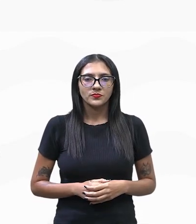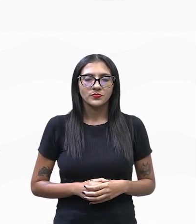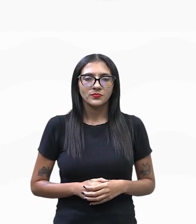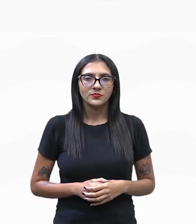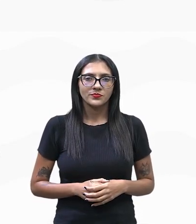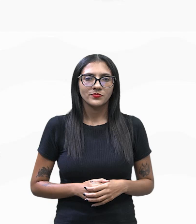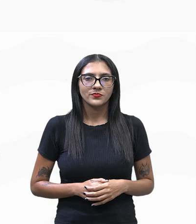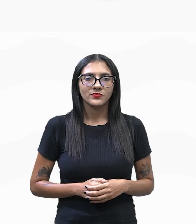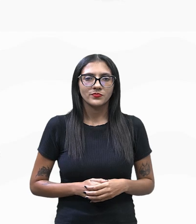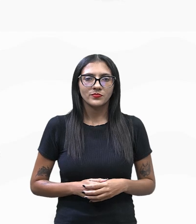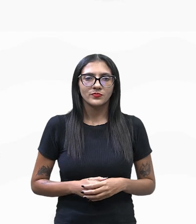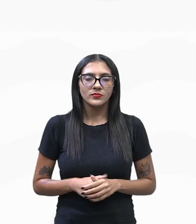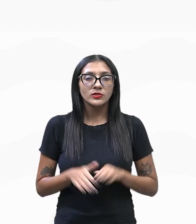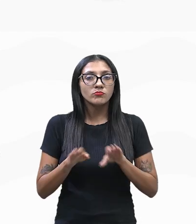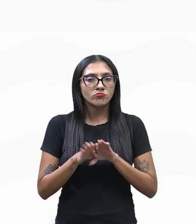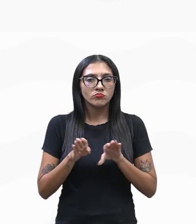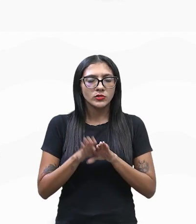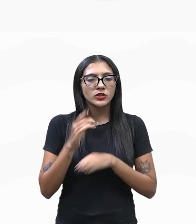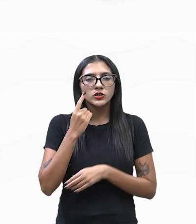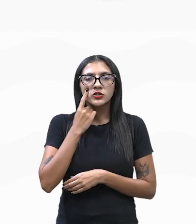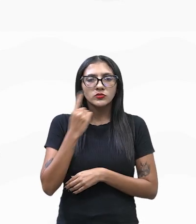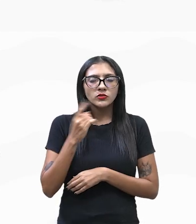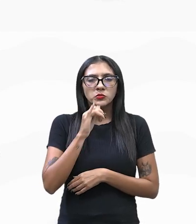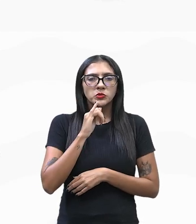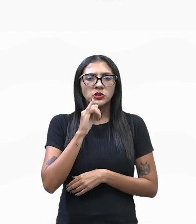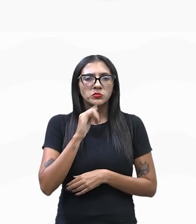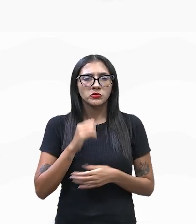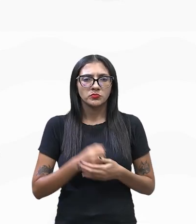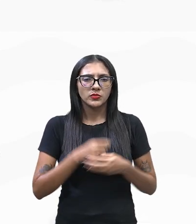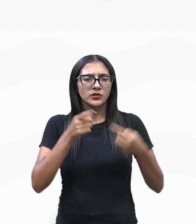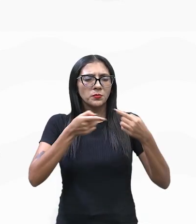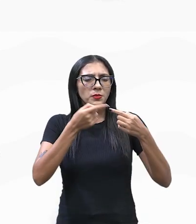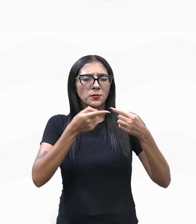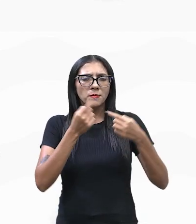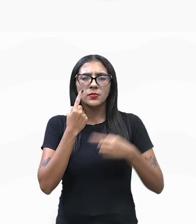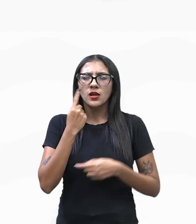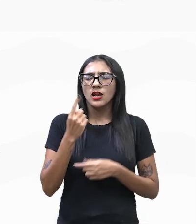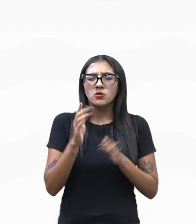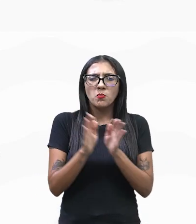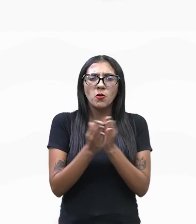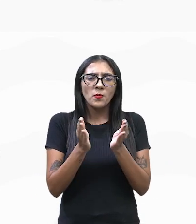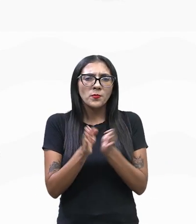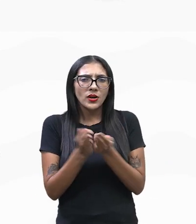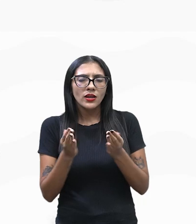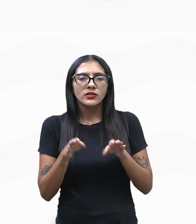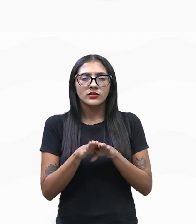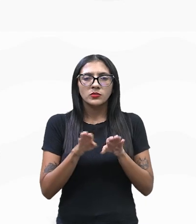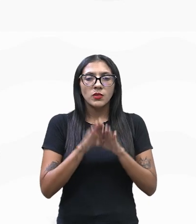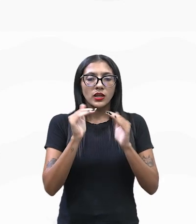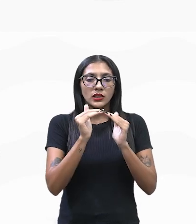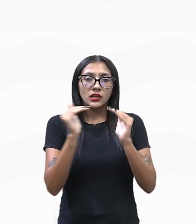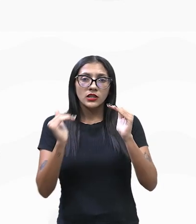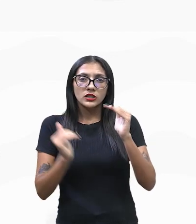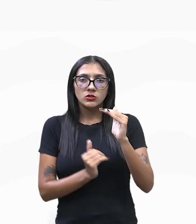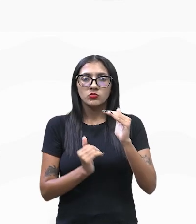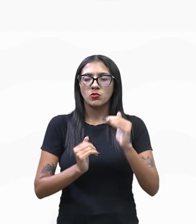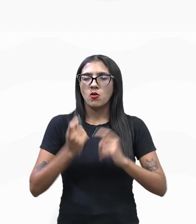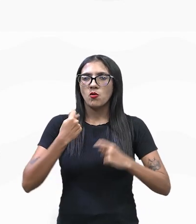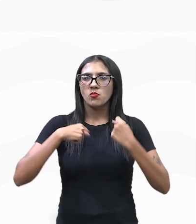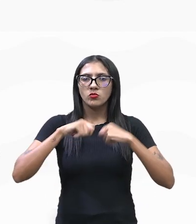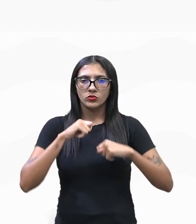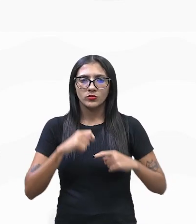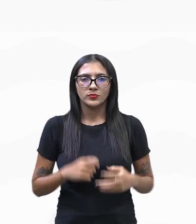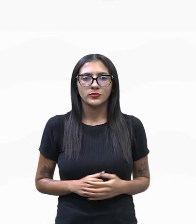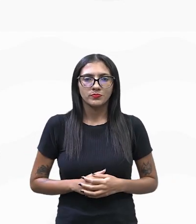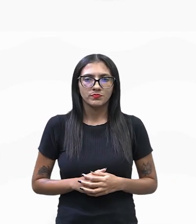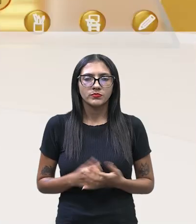gente viu aí esse primeiro ponto, né, sobre pobreza extrema e desigualdade econômica, a gente